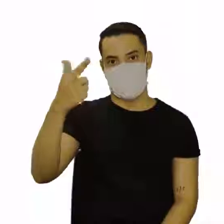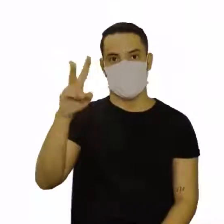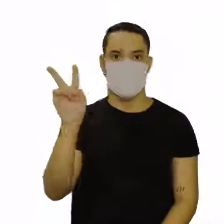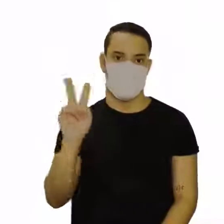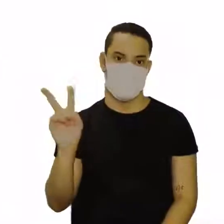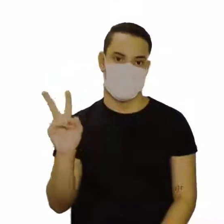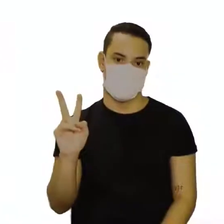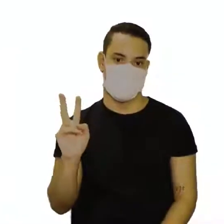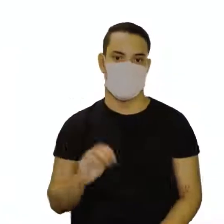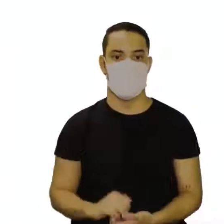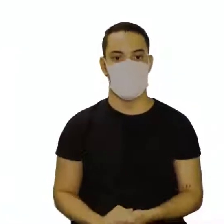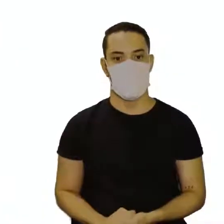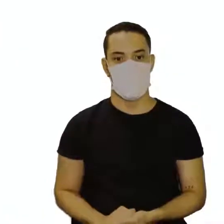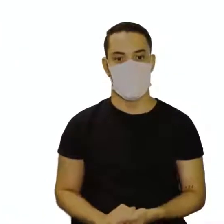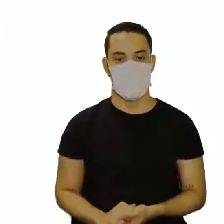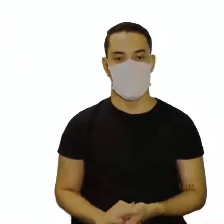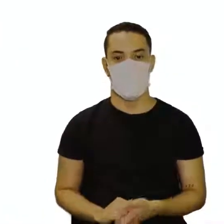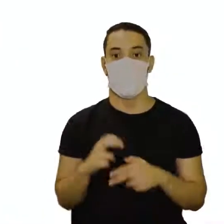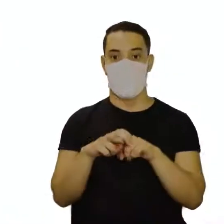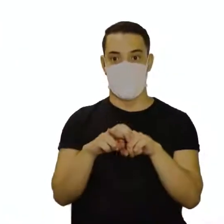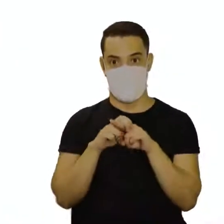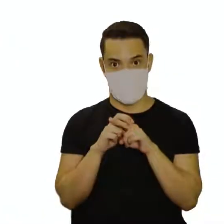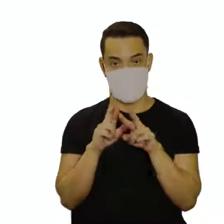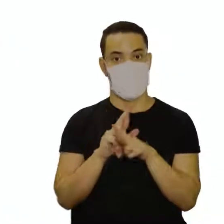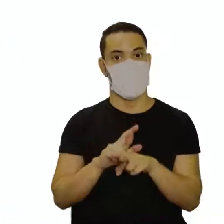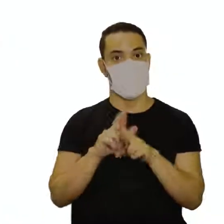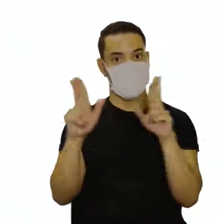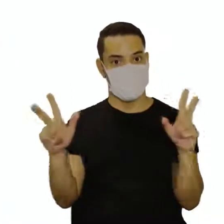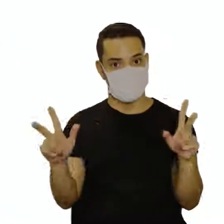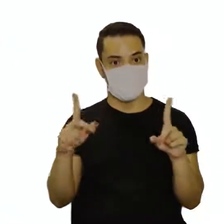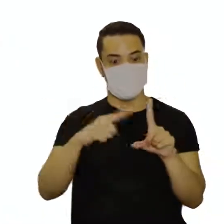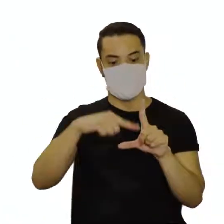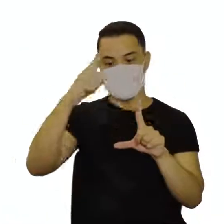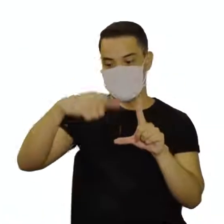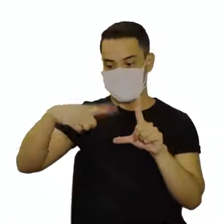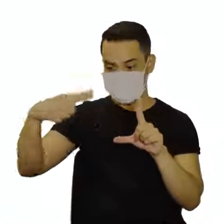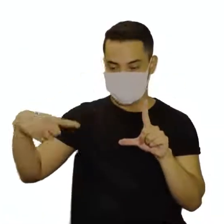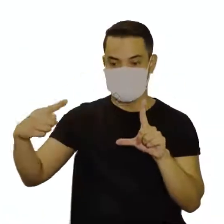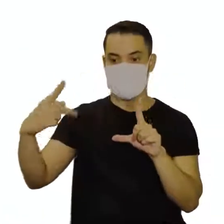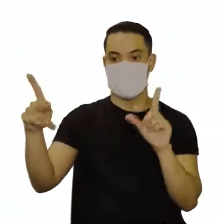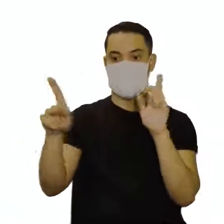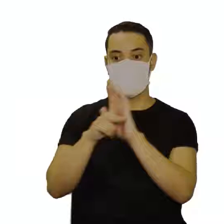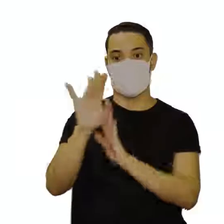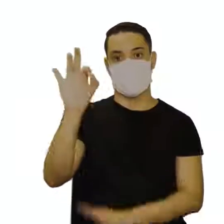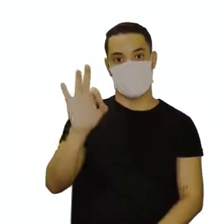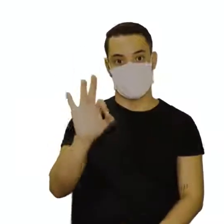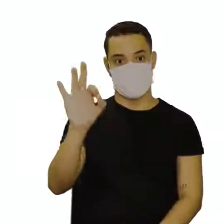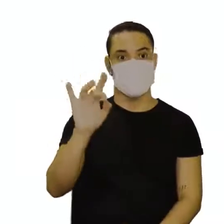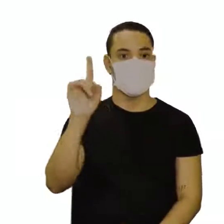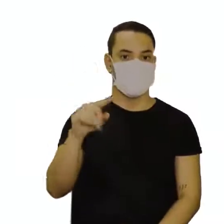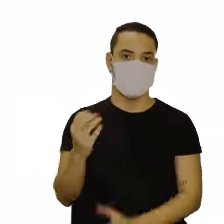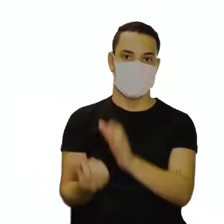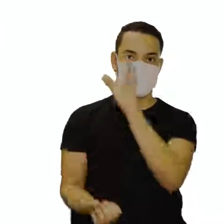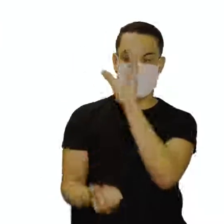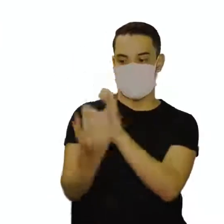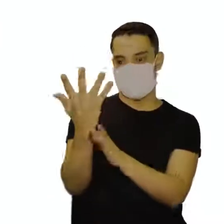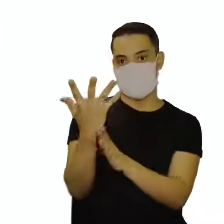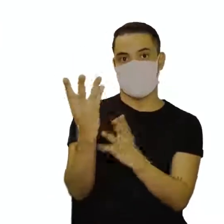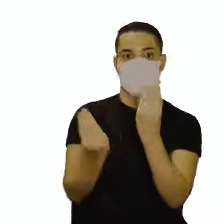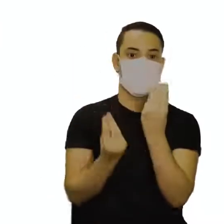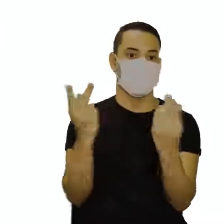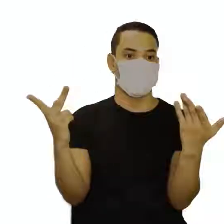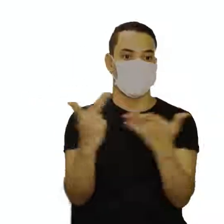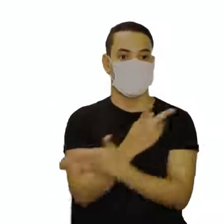continuar? Então lembra, a diferença de potencial entre dois pontos vai gerar a